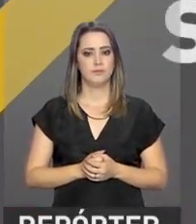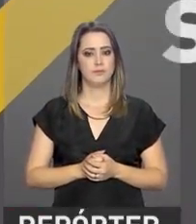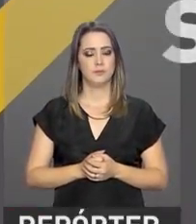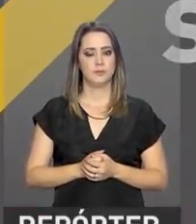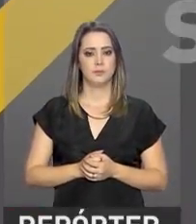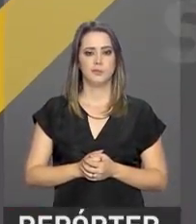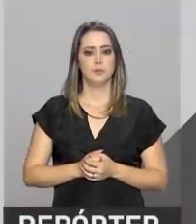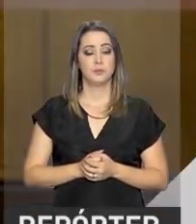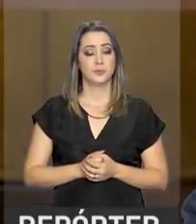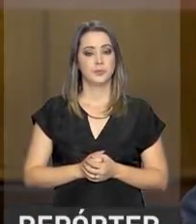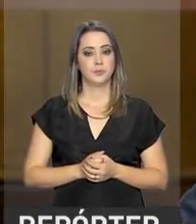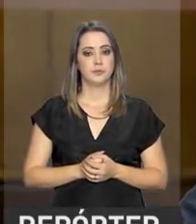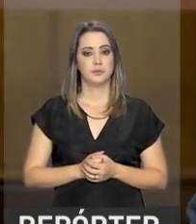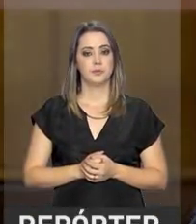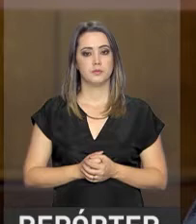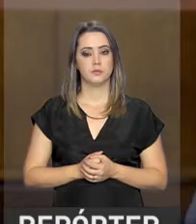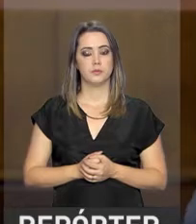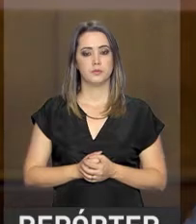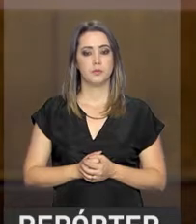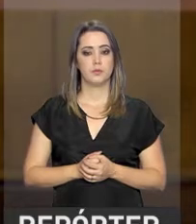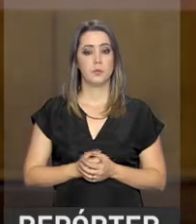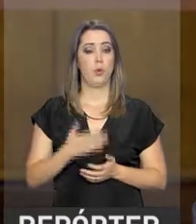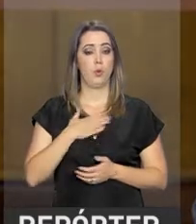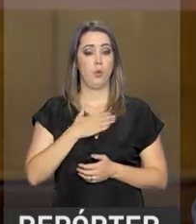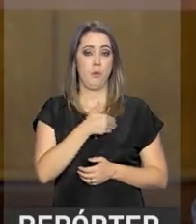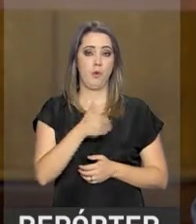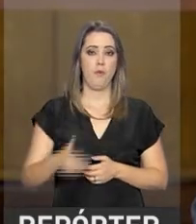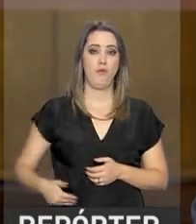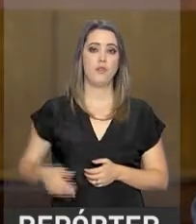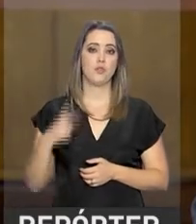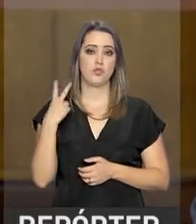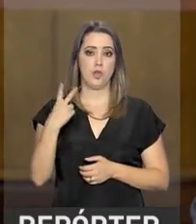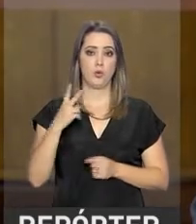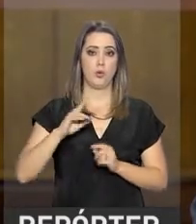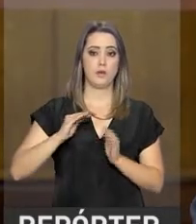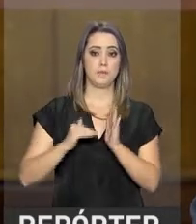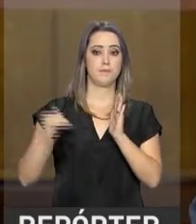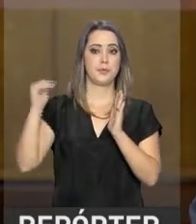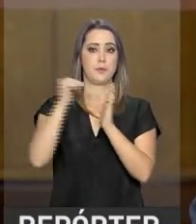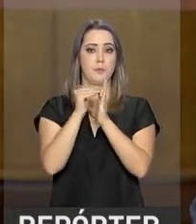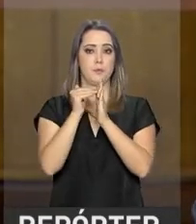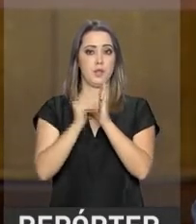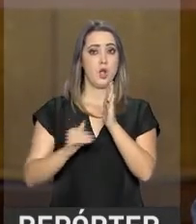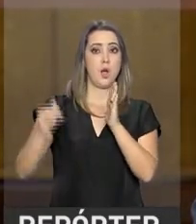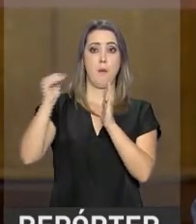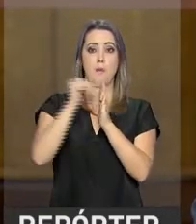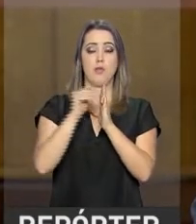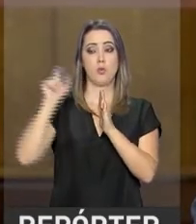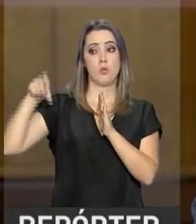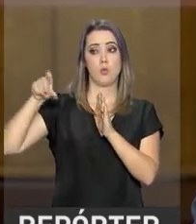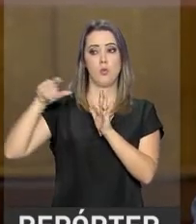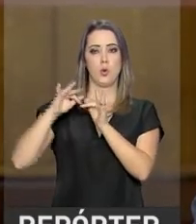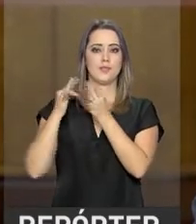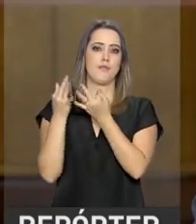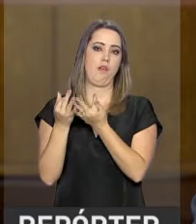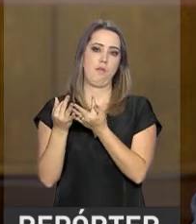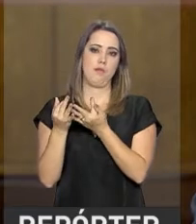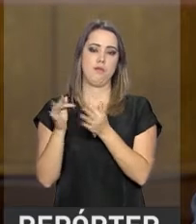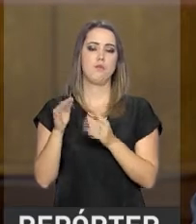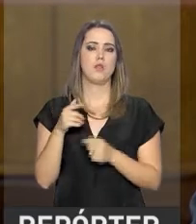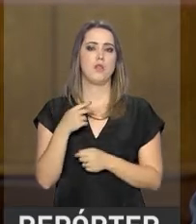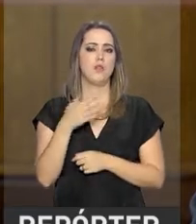no meu governo nós já temos dois ou menos é para o bolsa família e conscientes de que você não deve